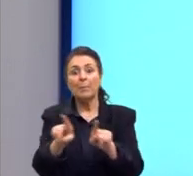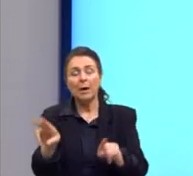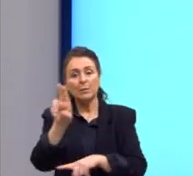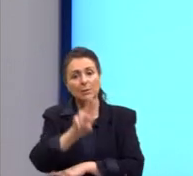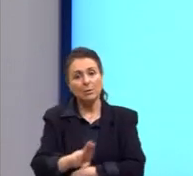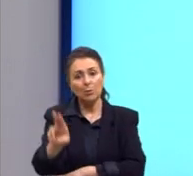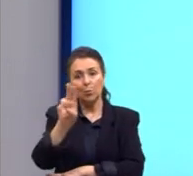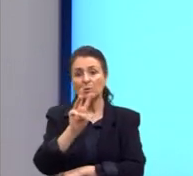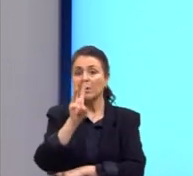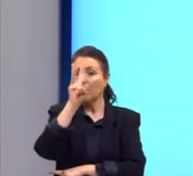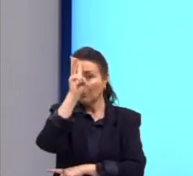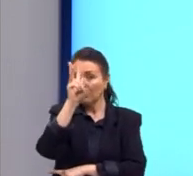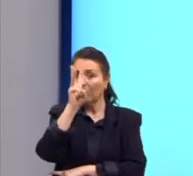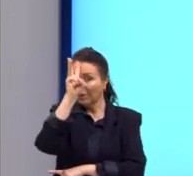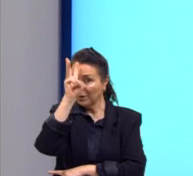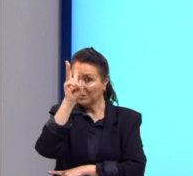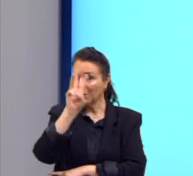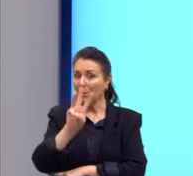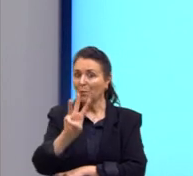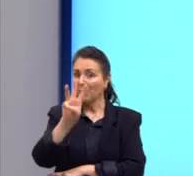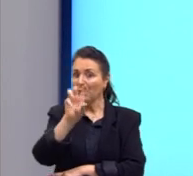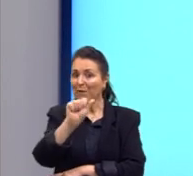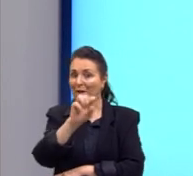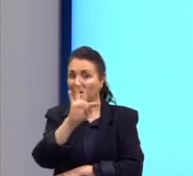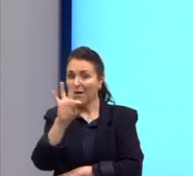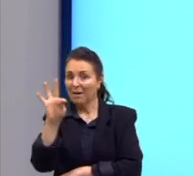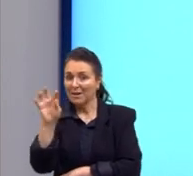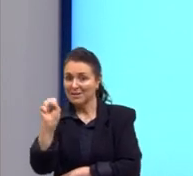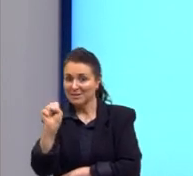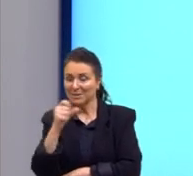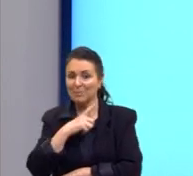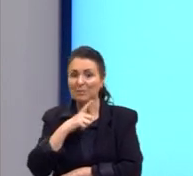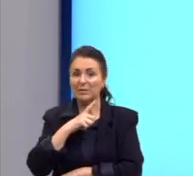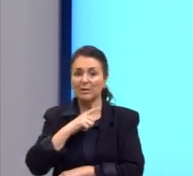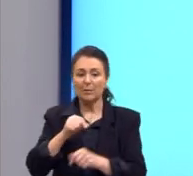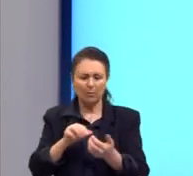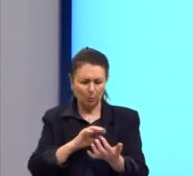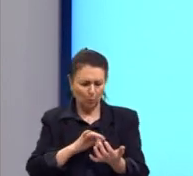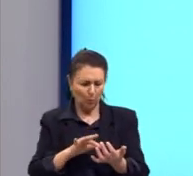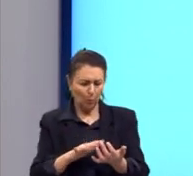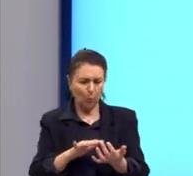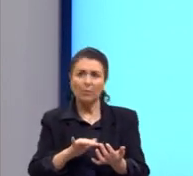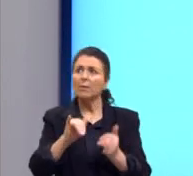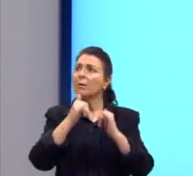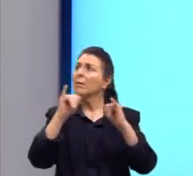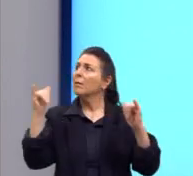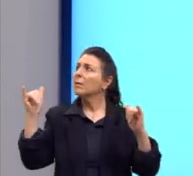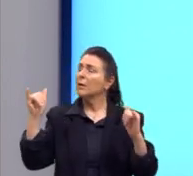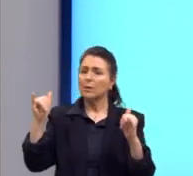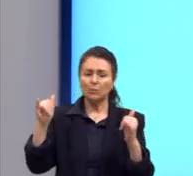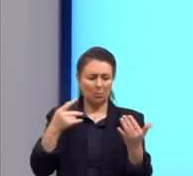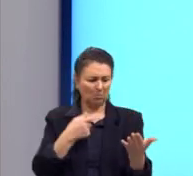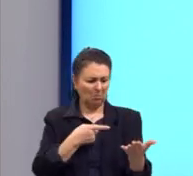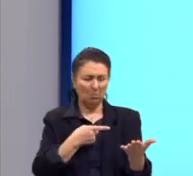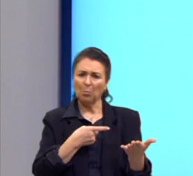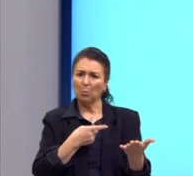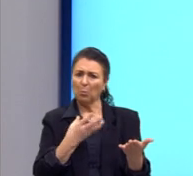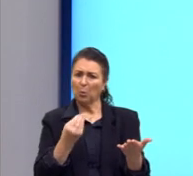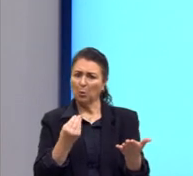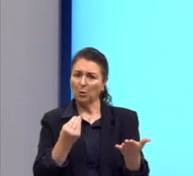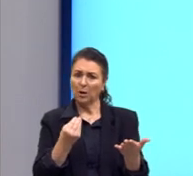né para fazer os nossos cálculos até na conta de energia na elétrica de vocês geralmente vem lá quantos